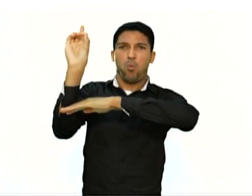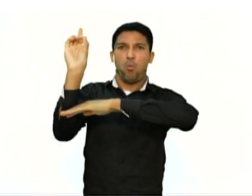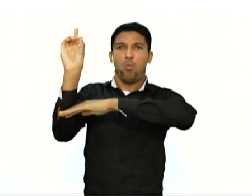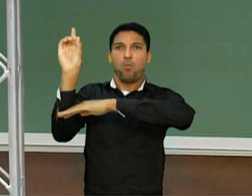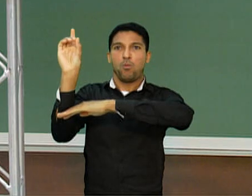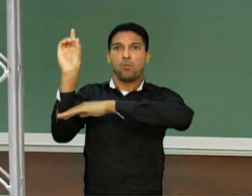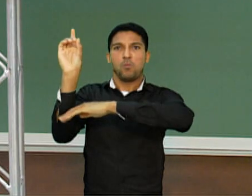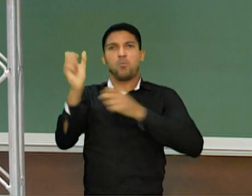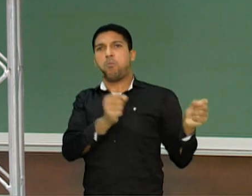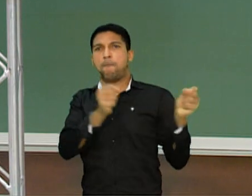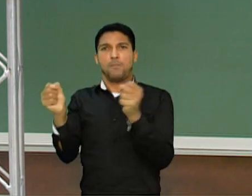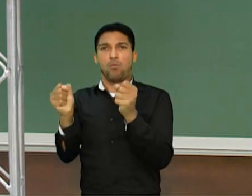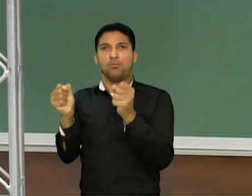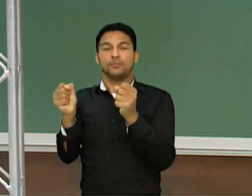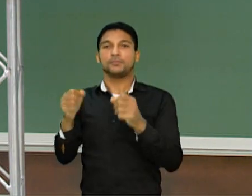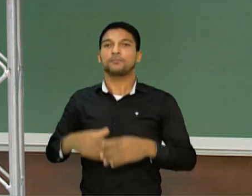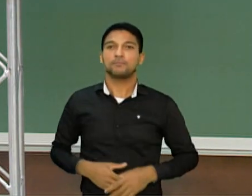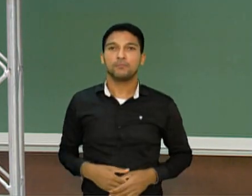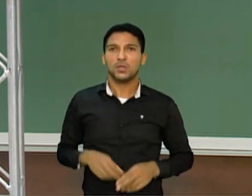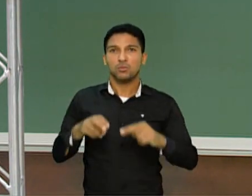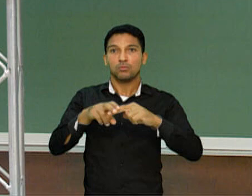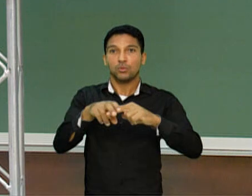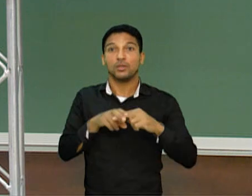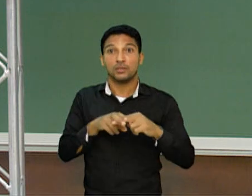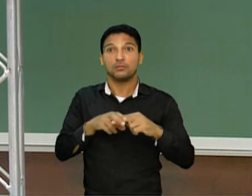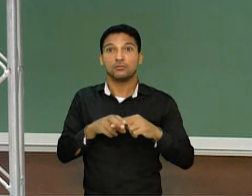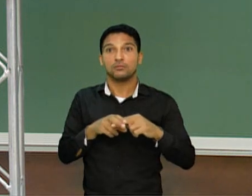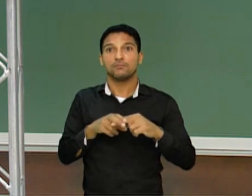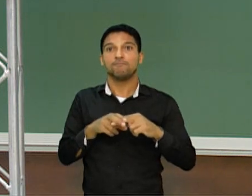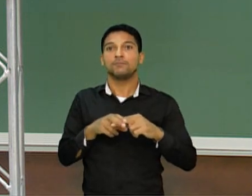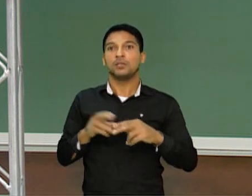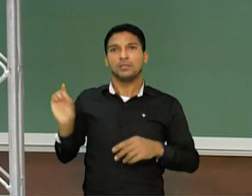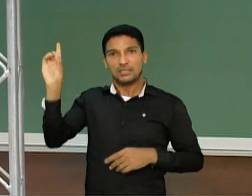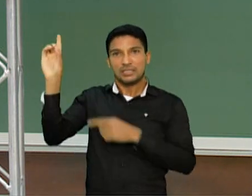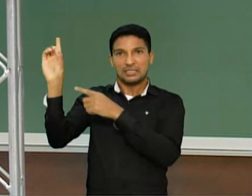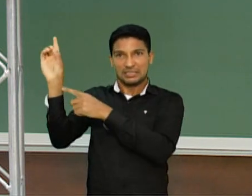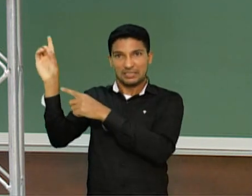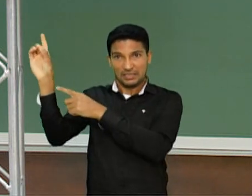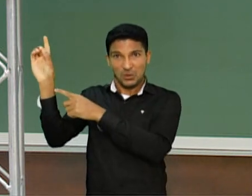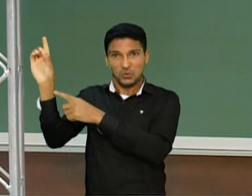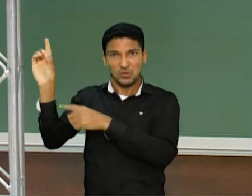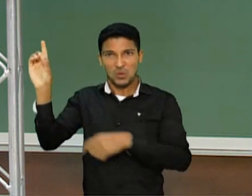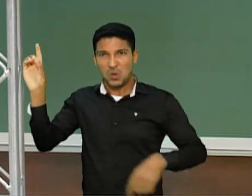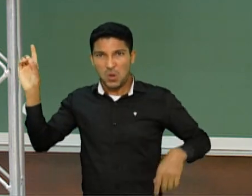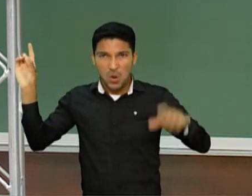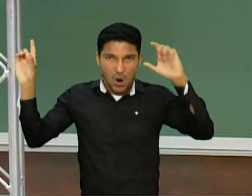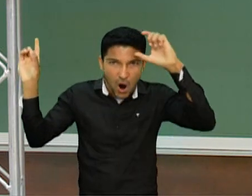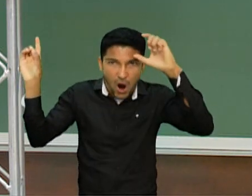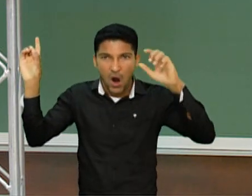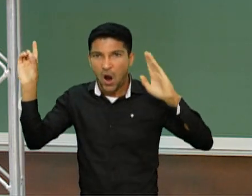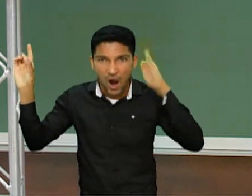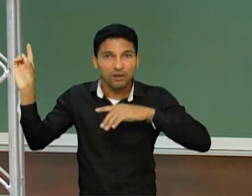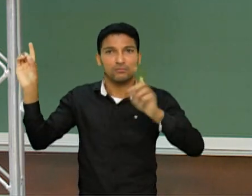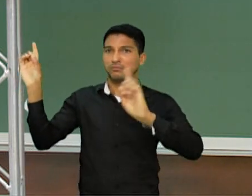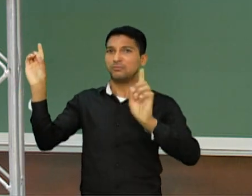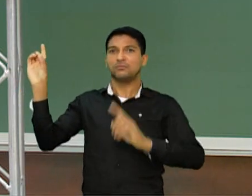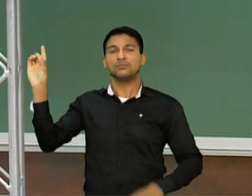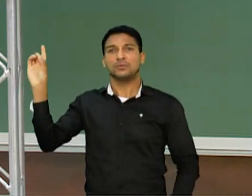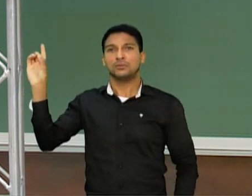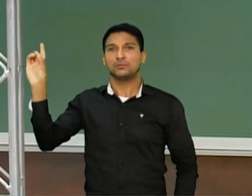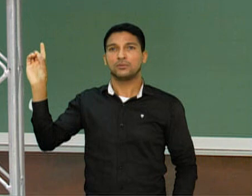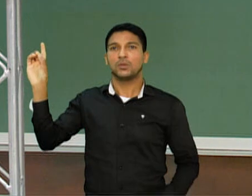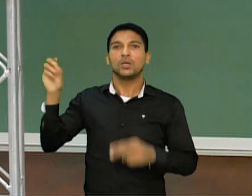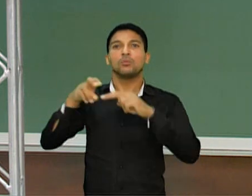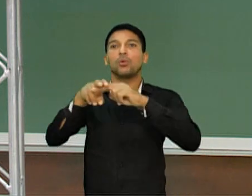nele que gerasse essa ideia de gênio maligno ou de Deus enganador. Seria extremamente contraditório. E aí nós